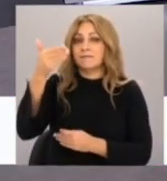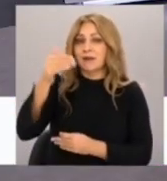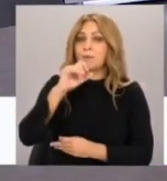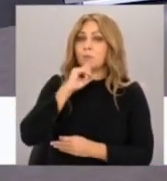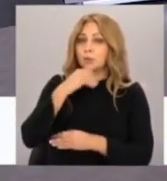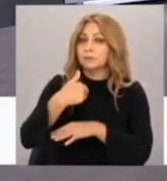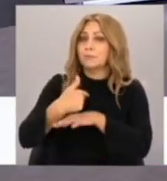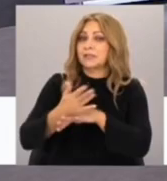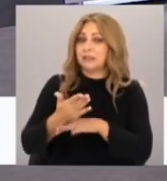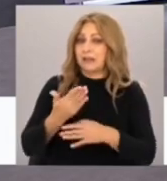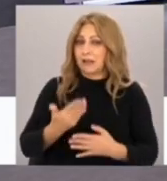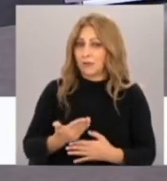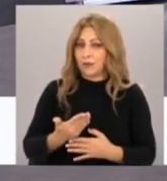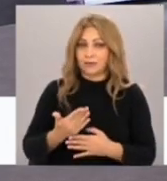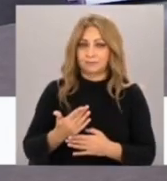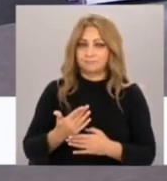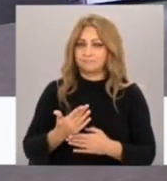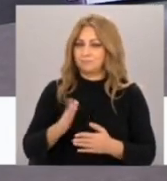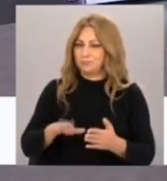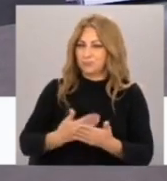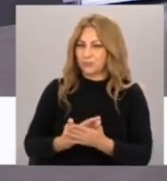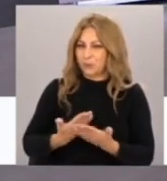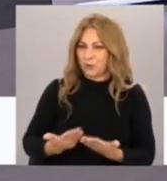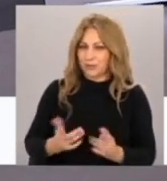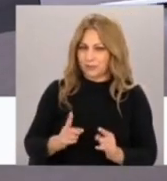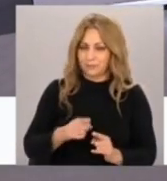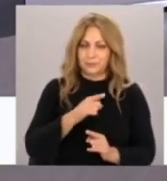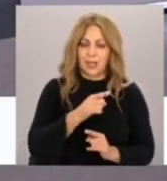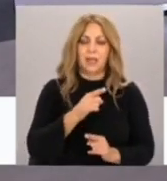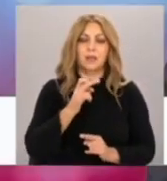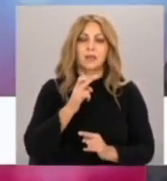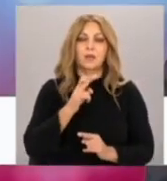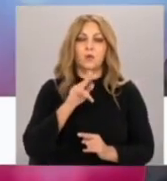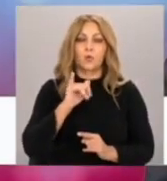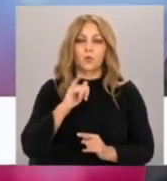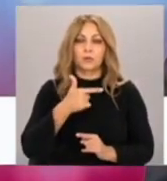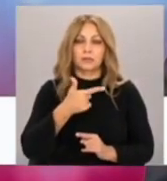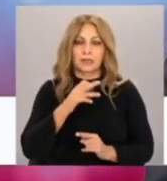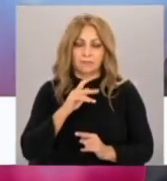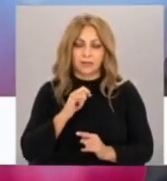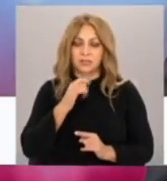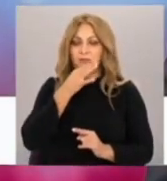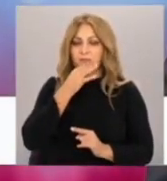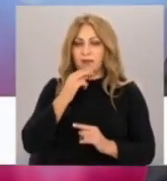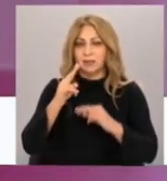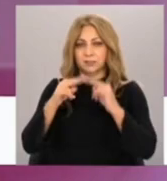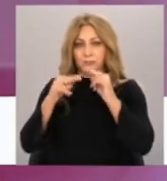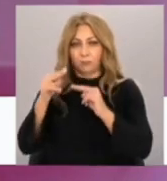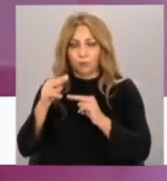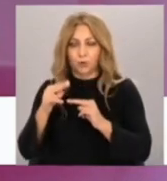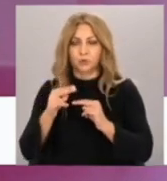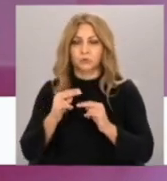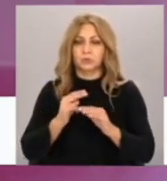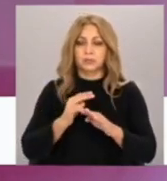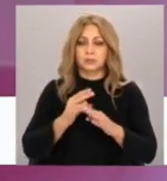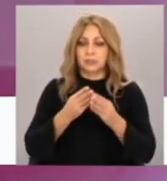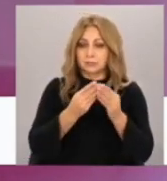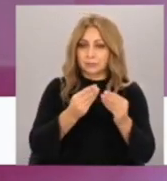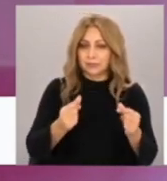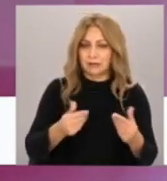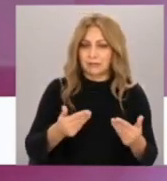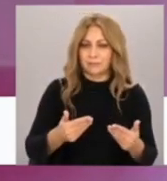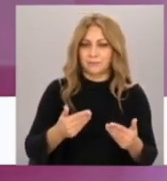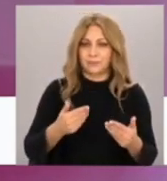voltar agora o oitavo fala em imposto e a opção de recursos fala em coisas que iniciativa Liberal não propõe